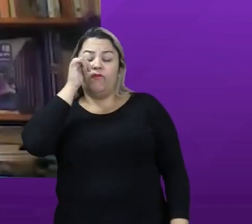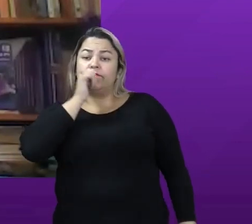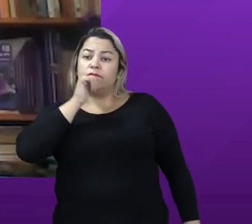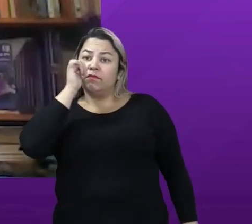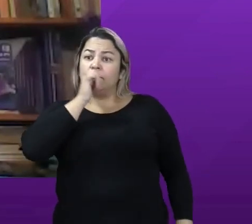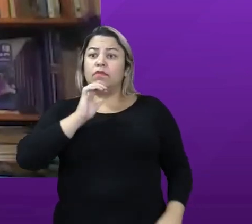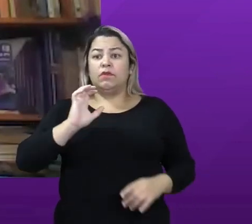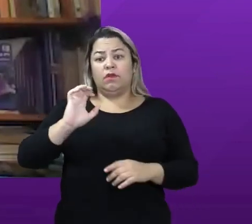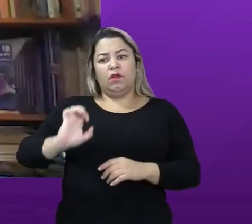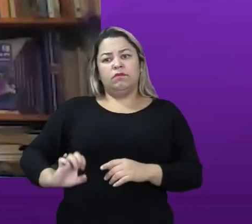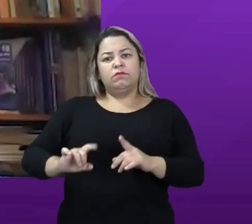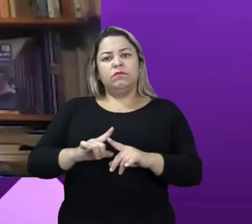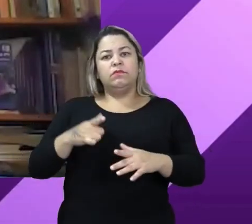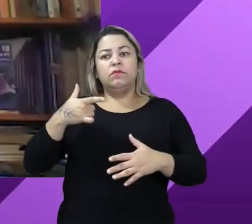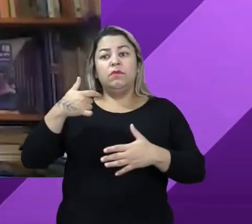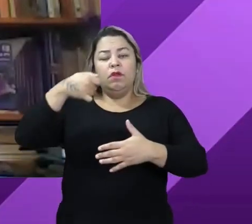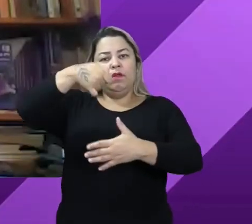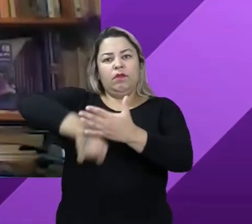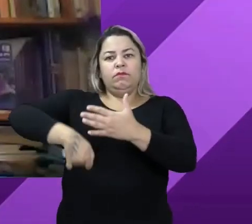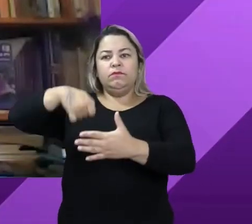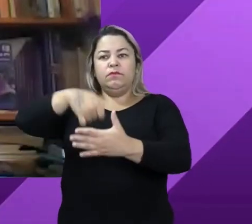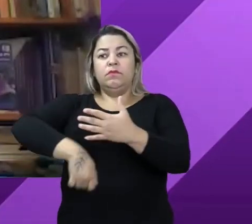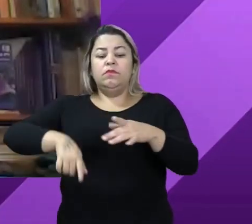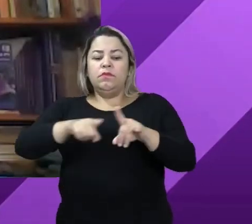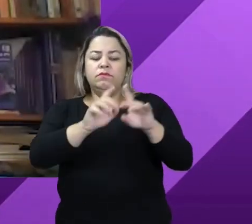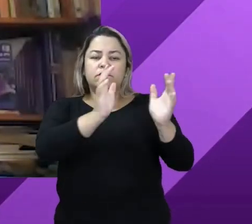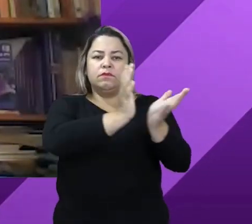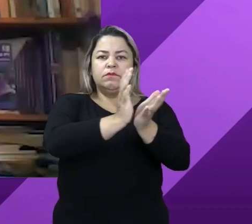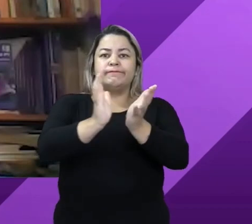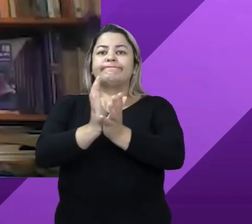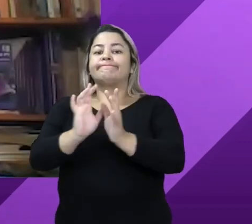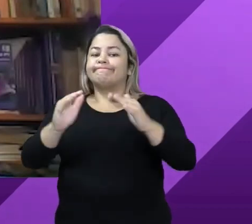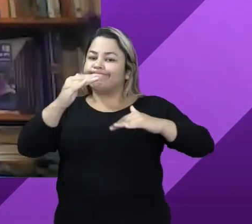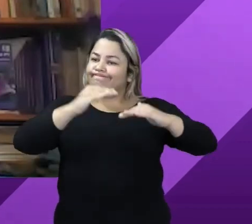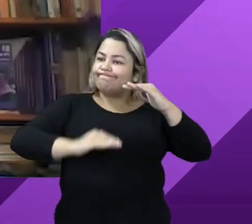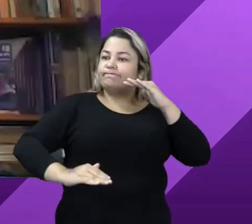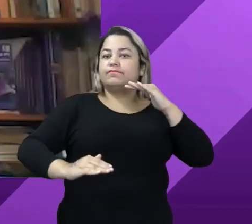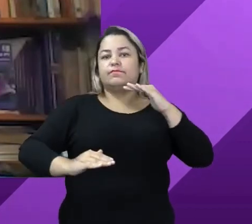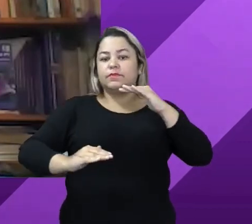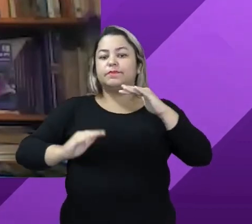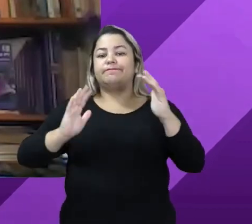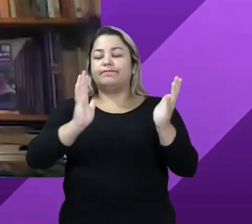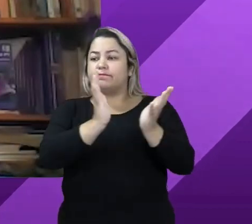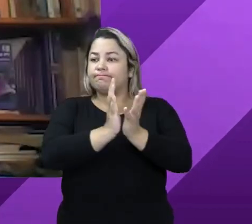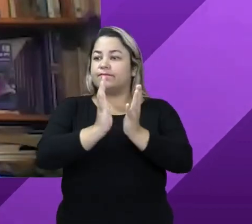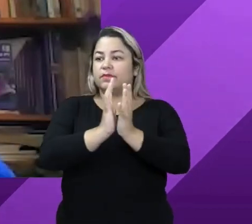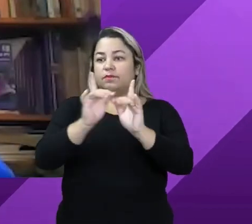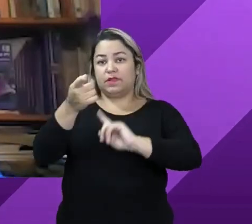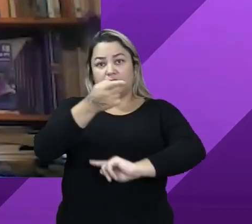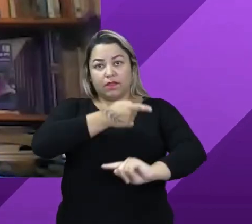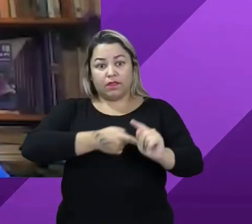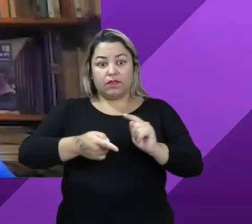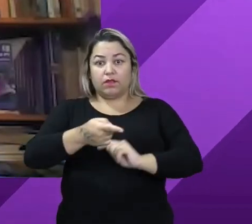de esquerda, militante, em que a questão de classe, da desigualdade de classe, da desigualdade